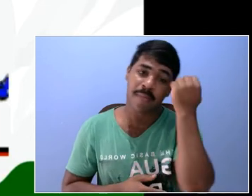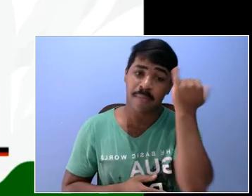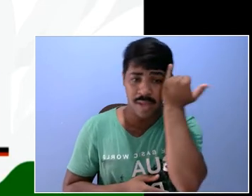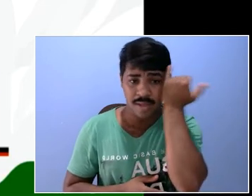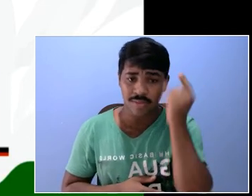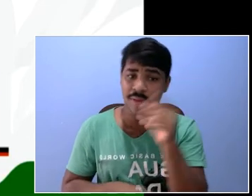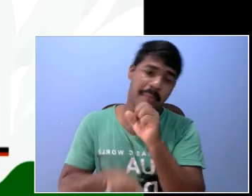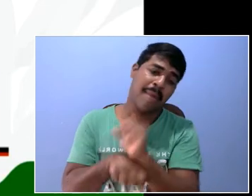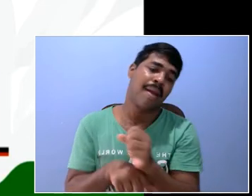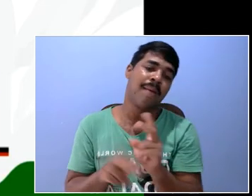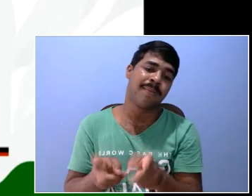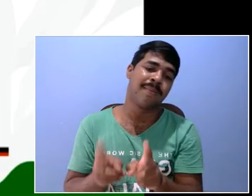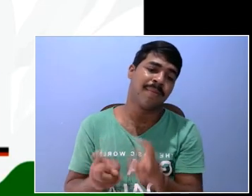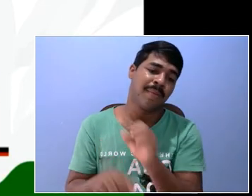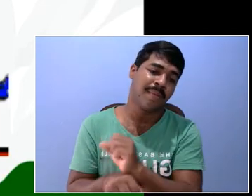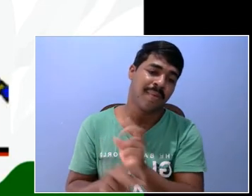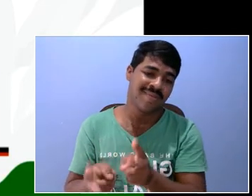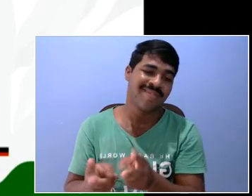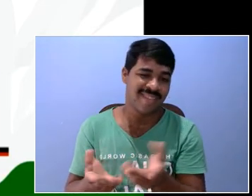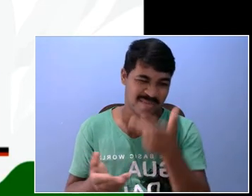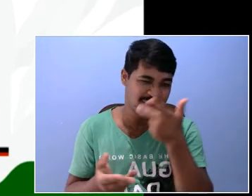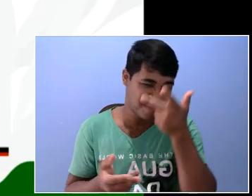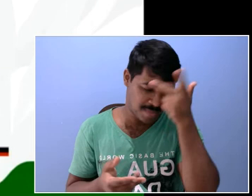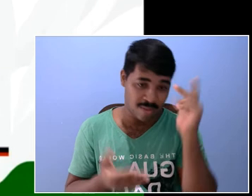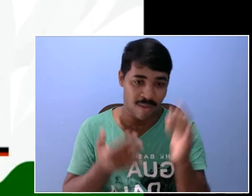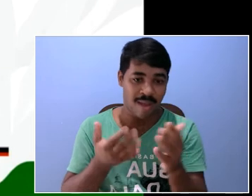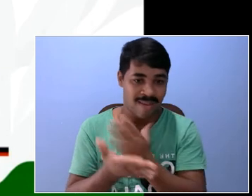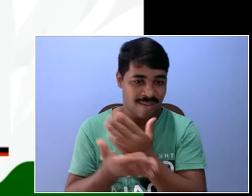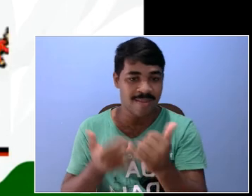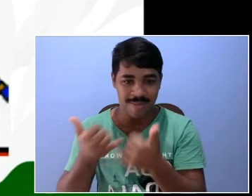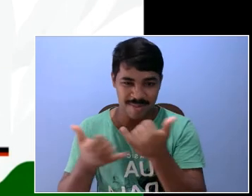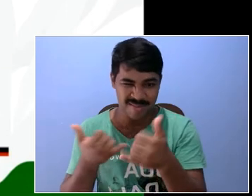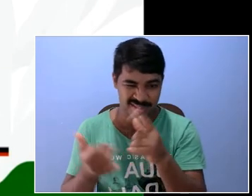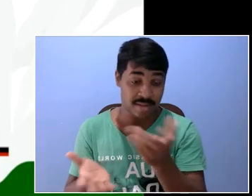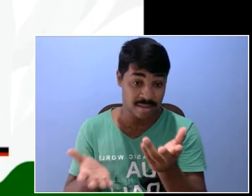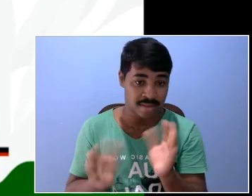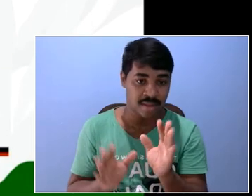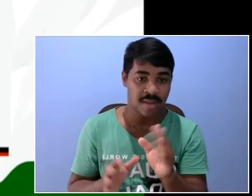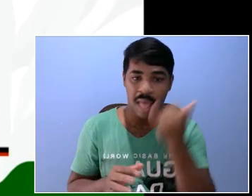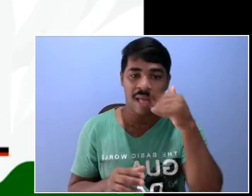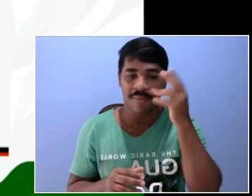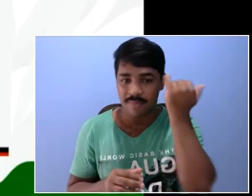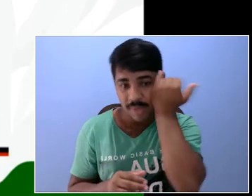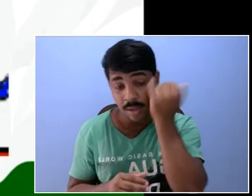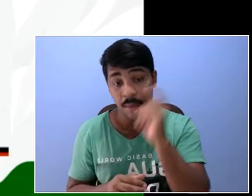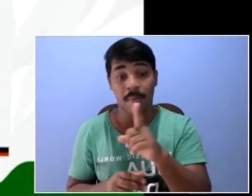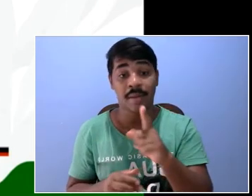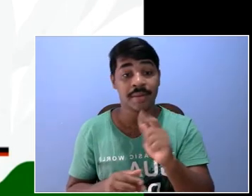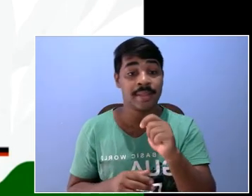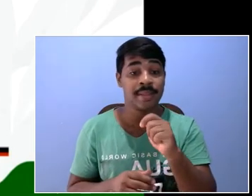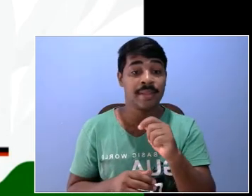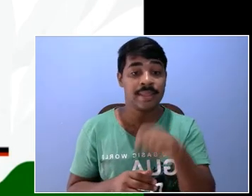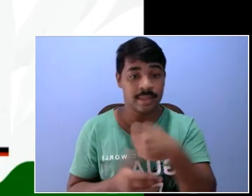ficar sempre estático, né? Só que aqui é bom entender que existem dois tipos de inércia: a